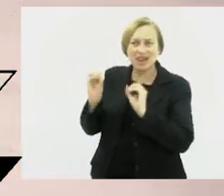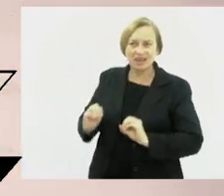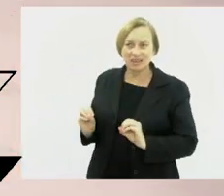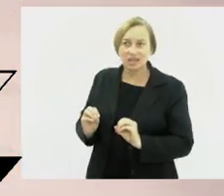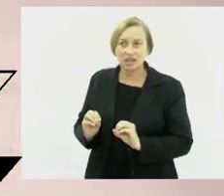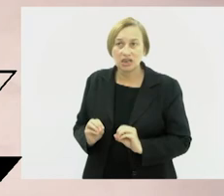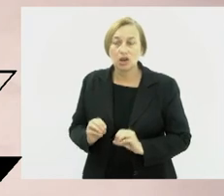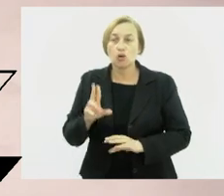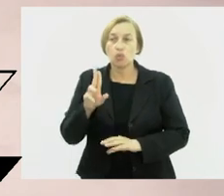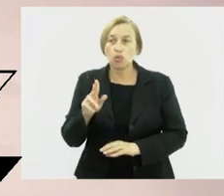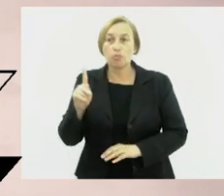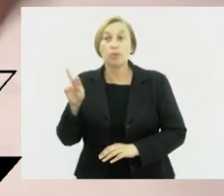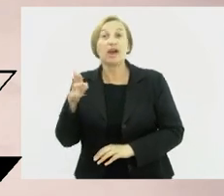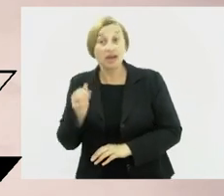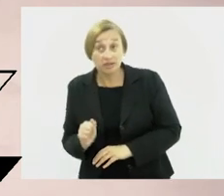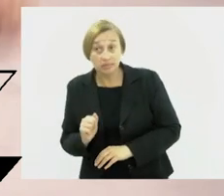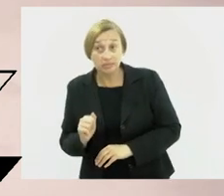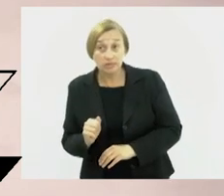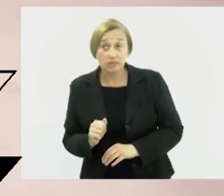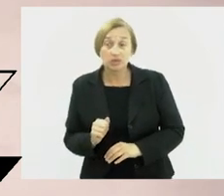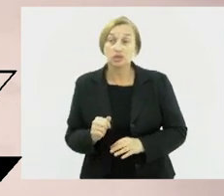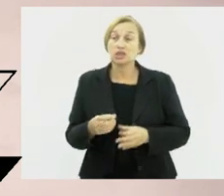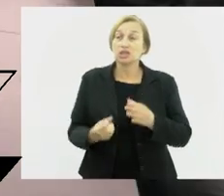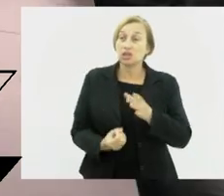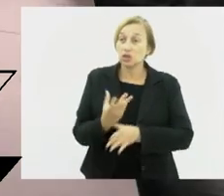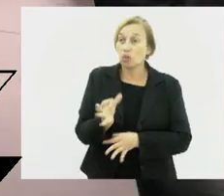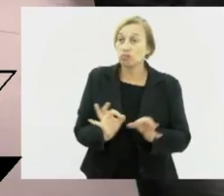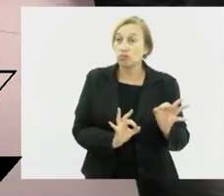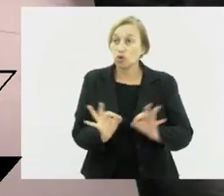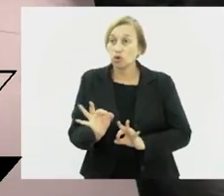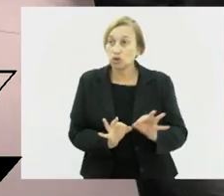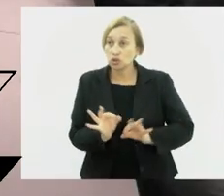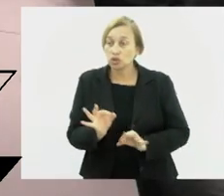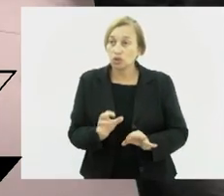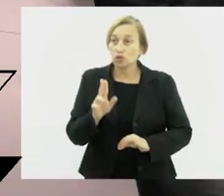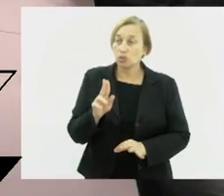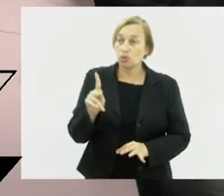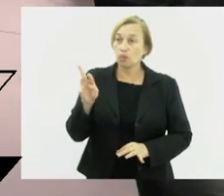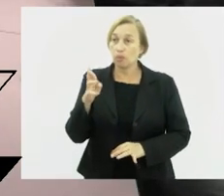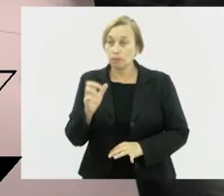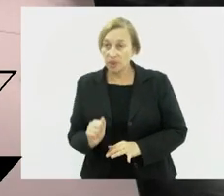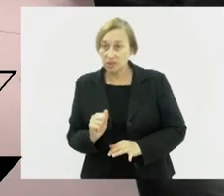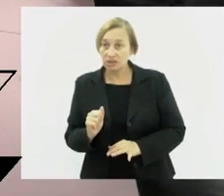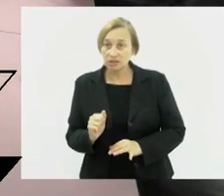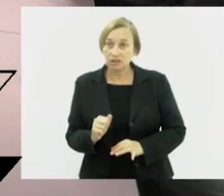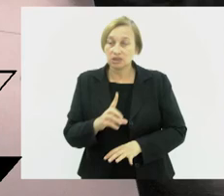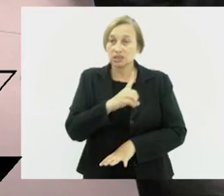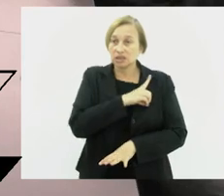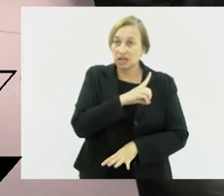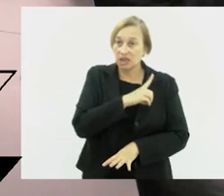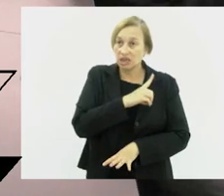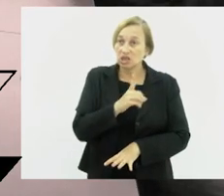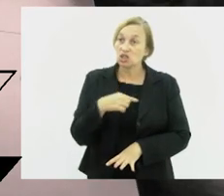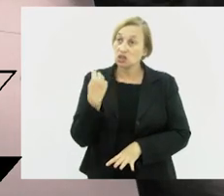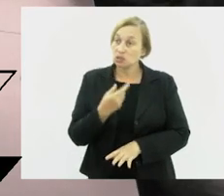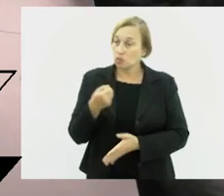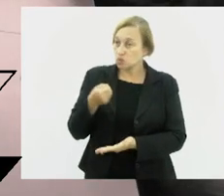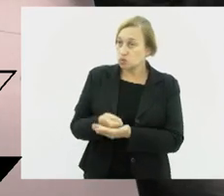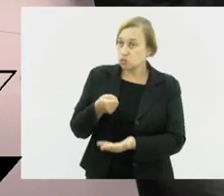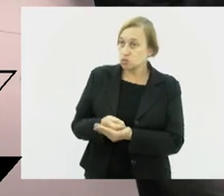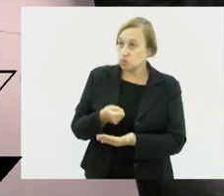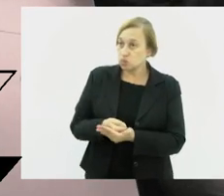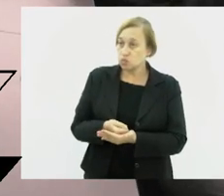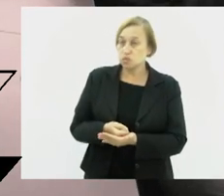aí a UPRA lançou um projeto, UPRA nas delegacias. E a gente está batendo de porta